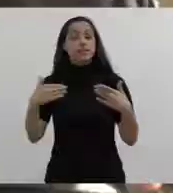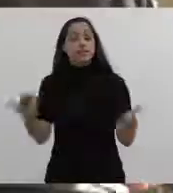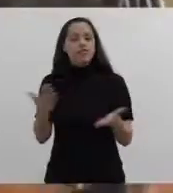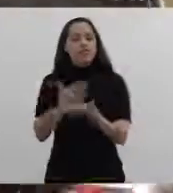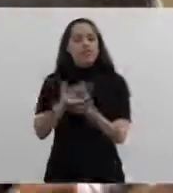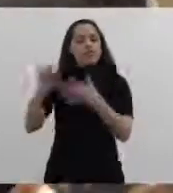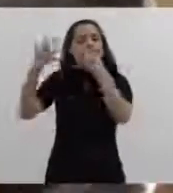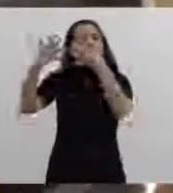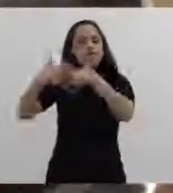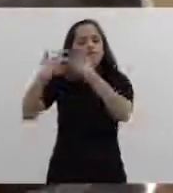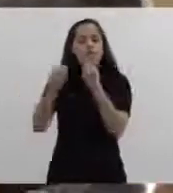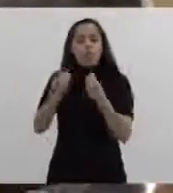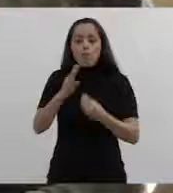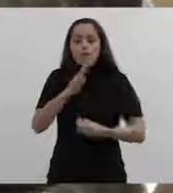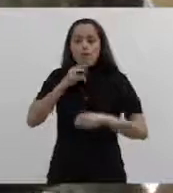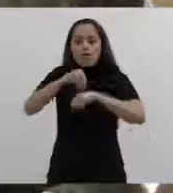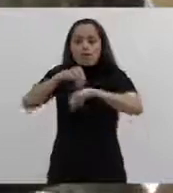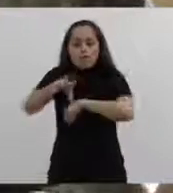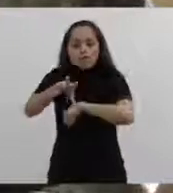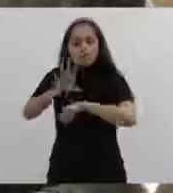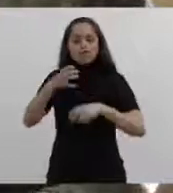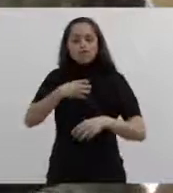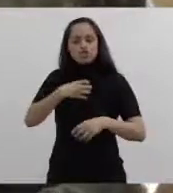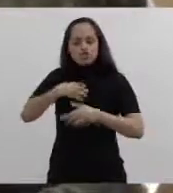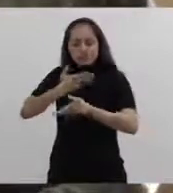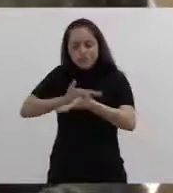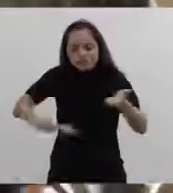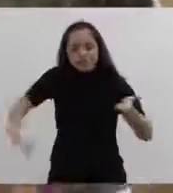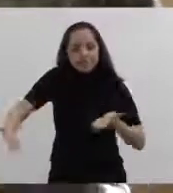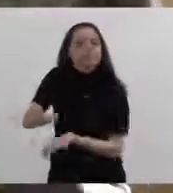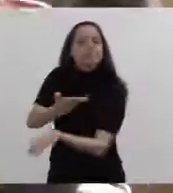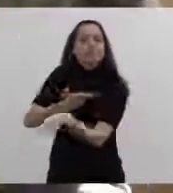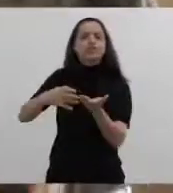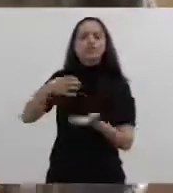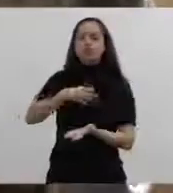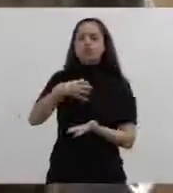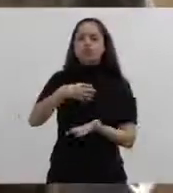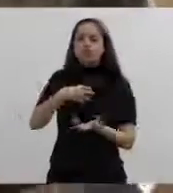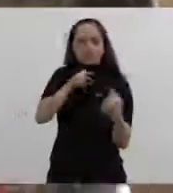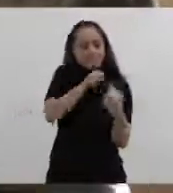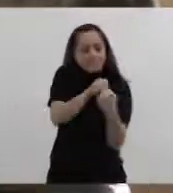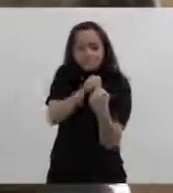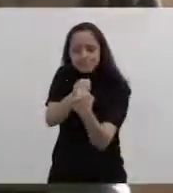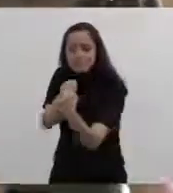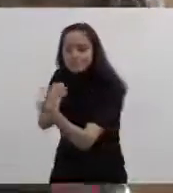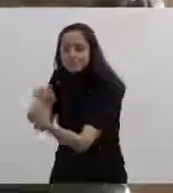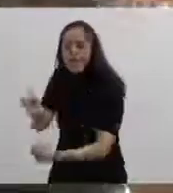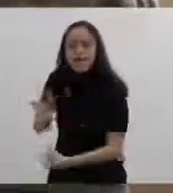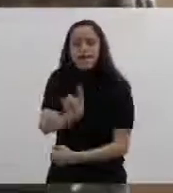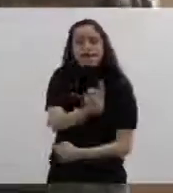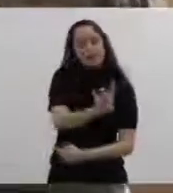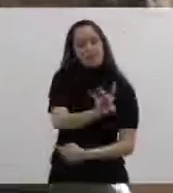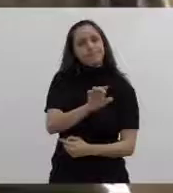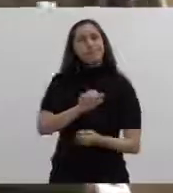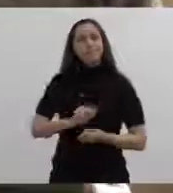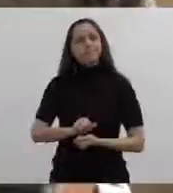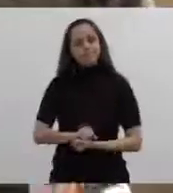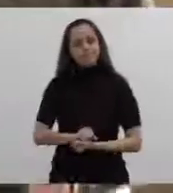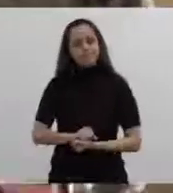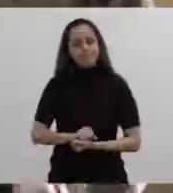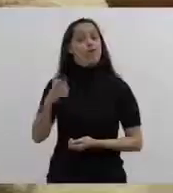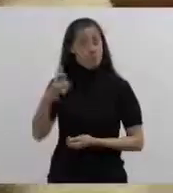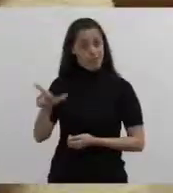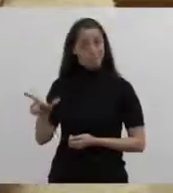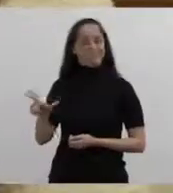José. Então, começou a se dar a esse conhecimento um tipo de mediação, um tipo de adequação para cada aluno